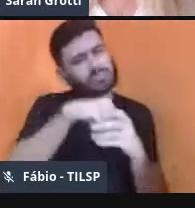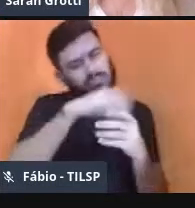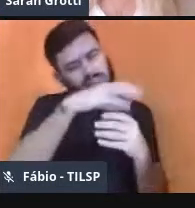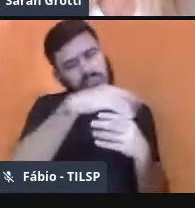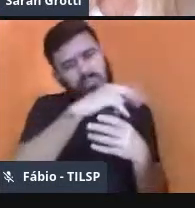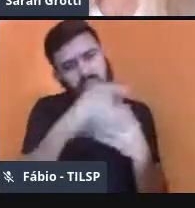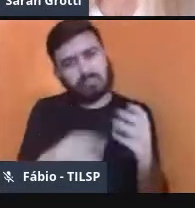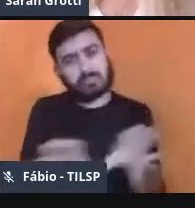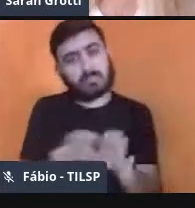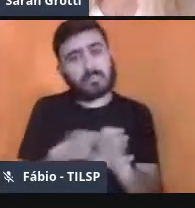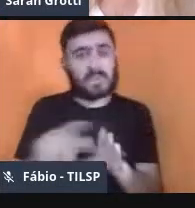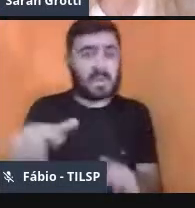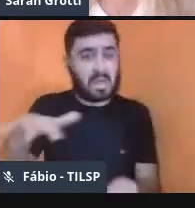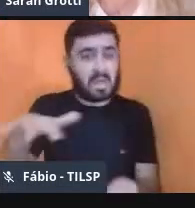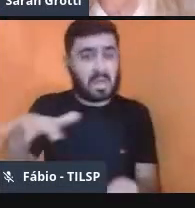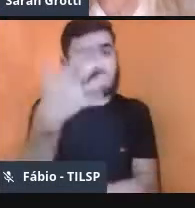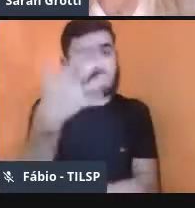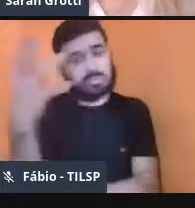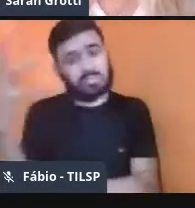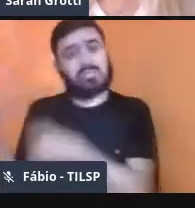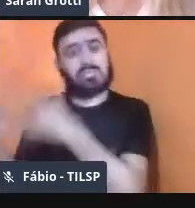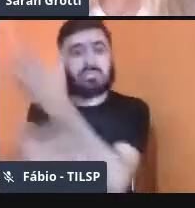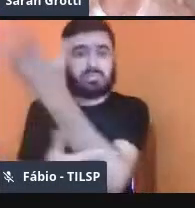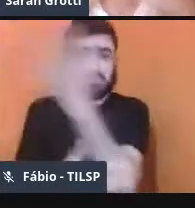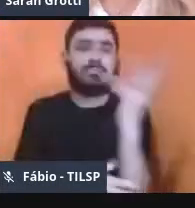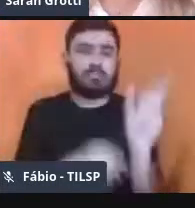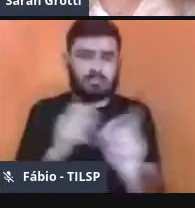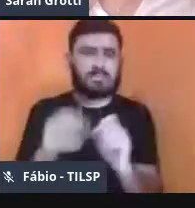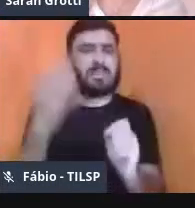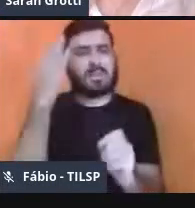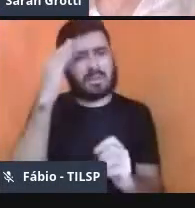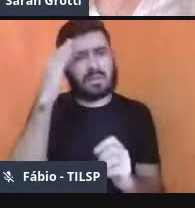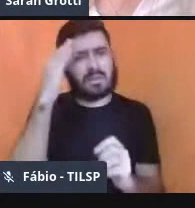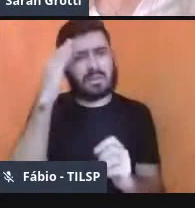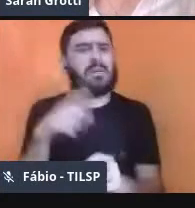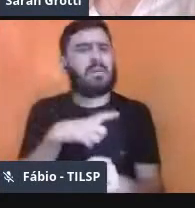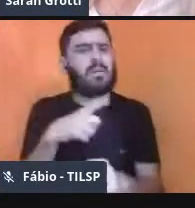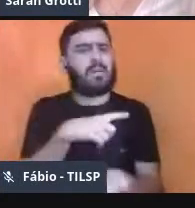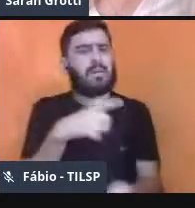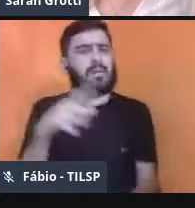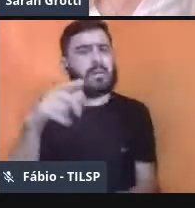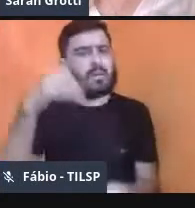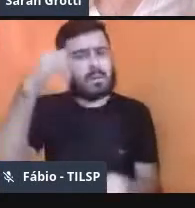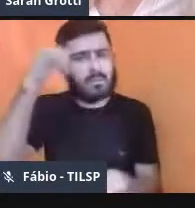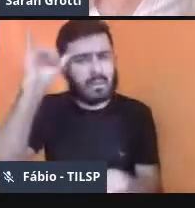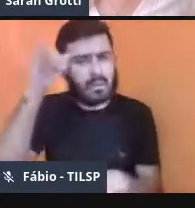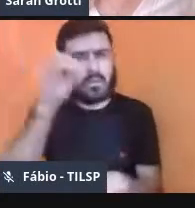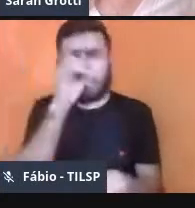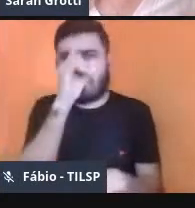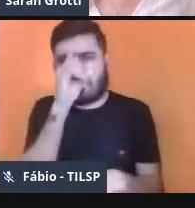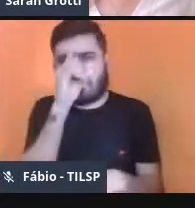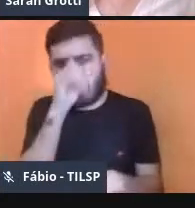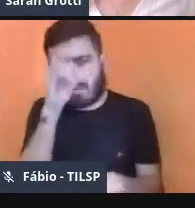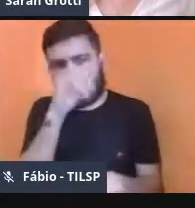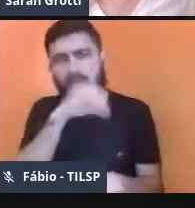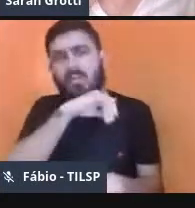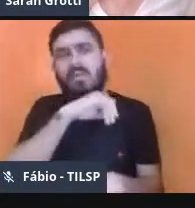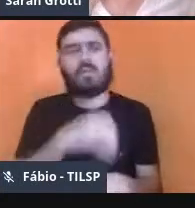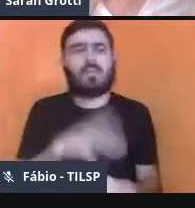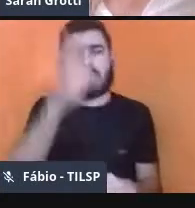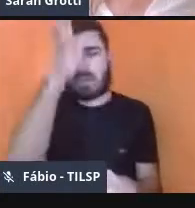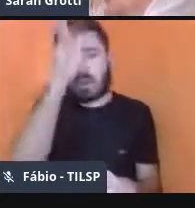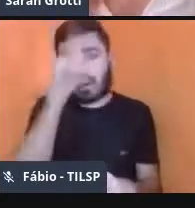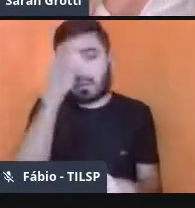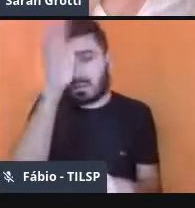do meio ambiente. A gente sabe que a criação de gado, de suínos, galinha, tudo isso gera um custo muito grande para o